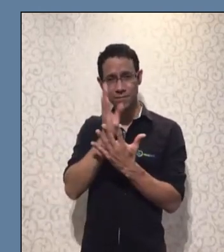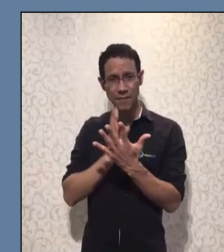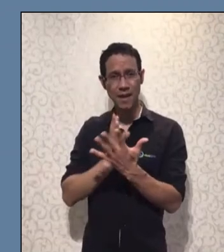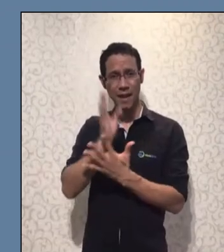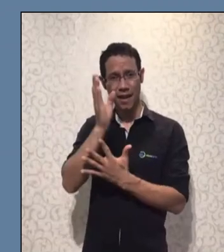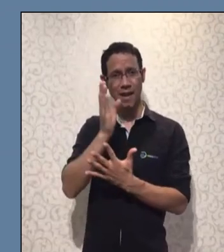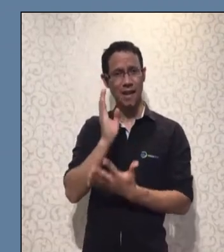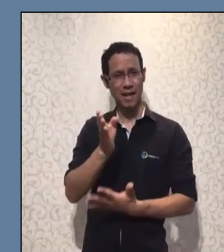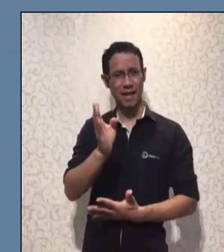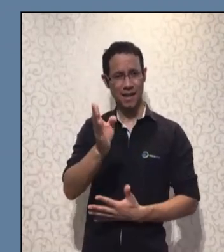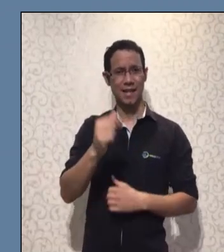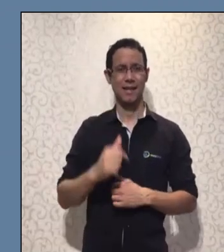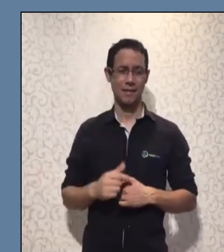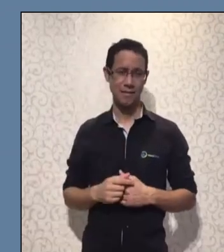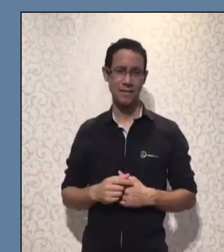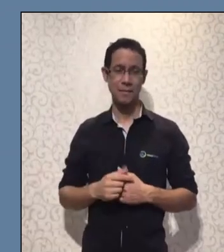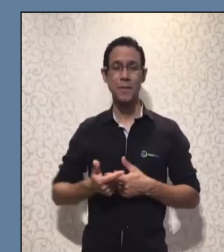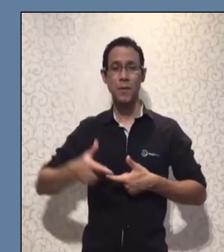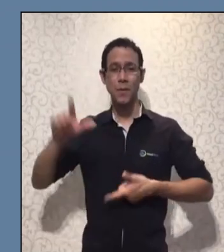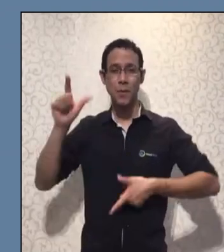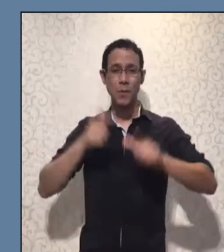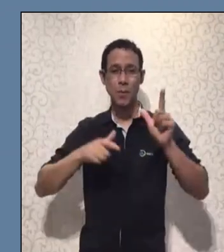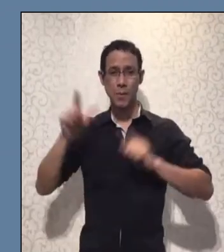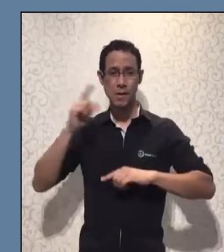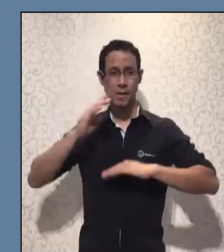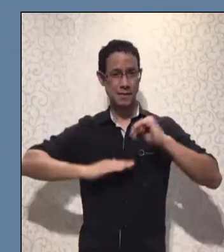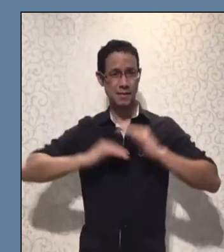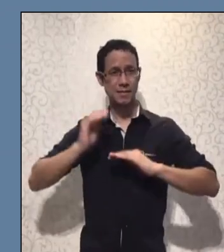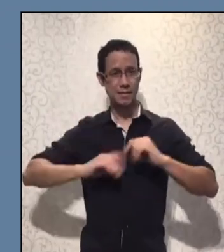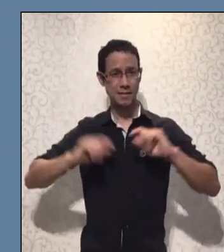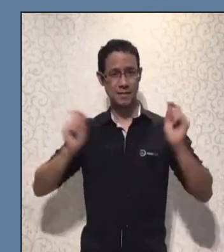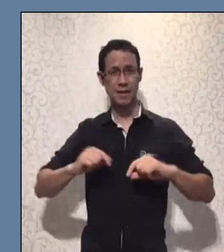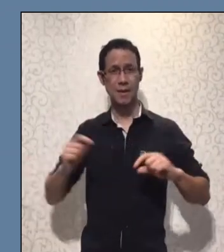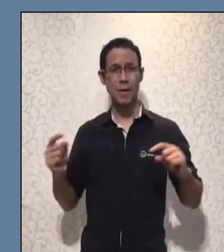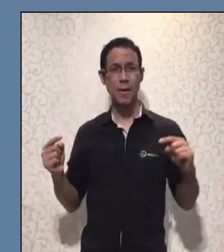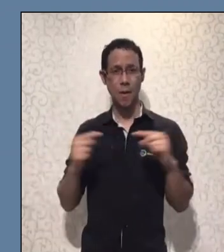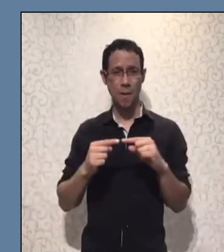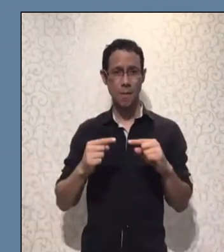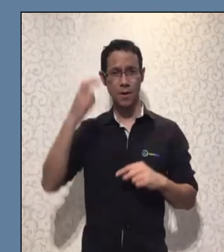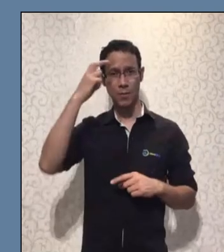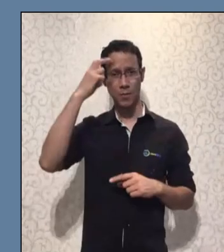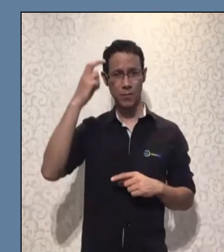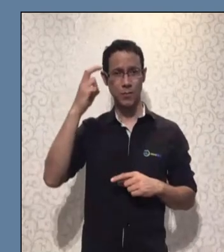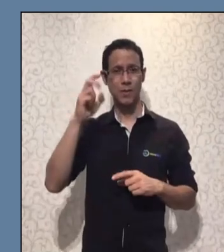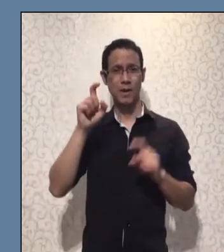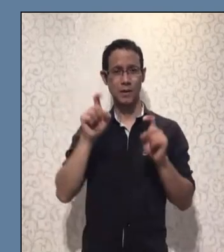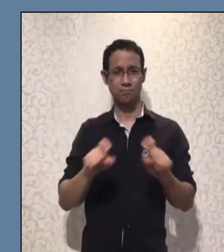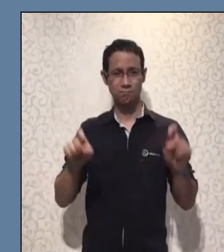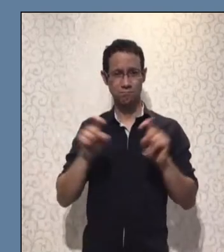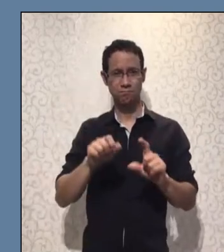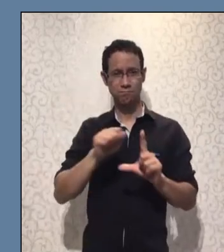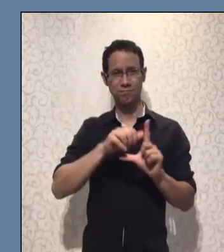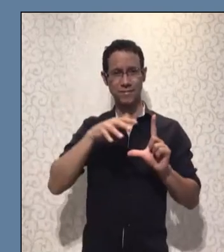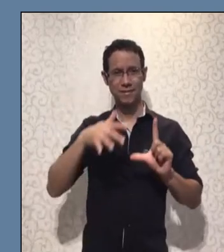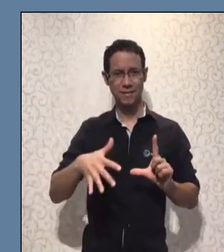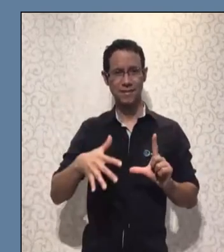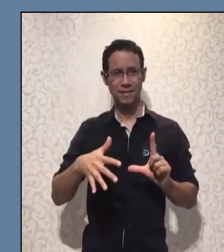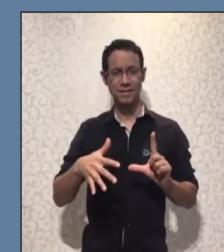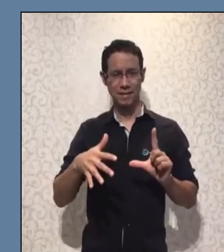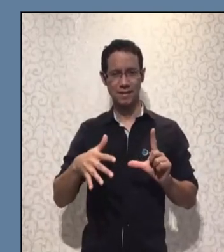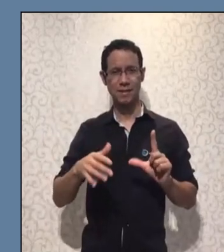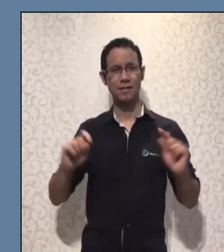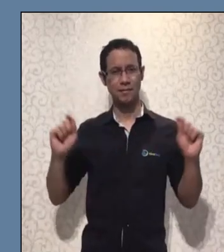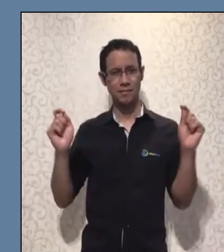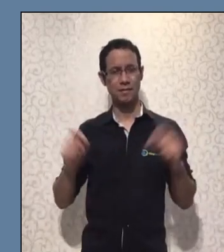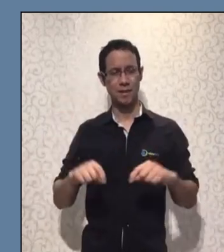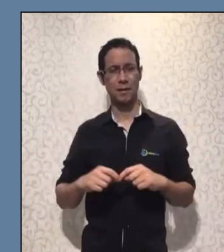do qual outras ações envolvendo a cultura digital, envolvendo o universo digital, e que chegue